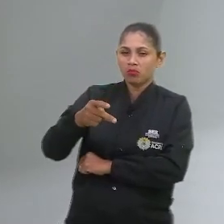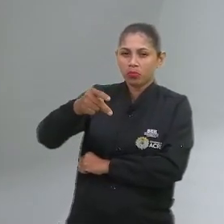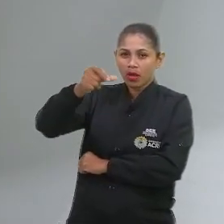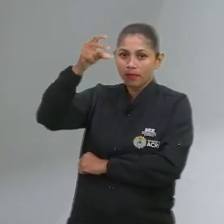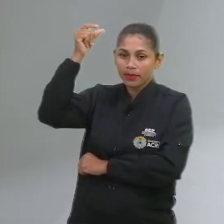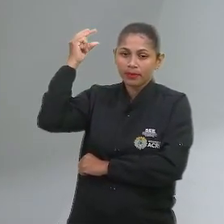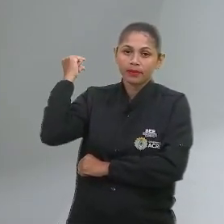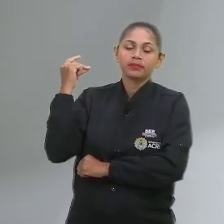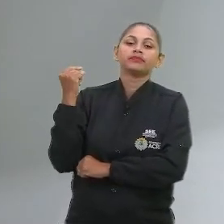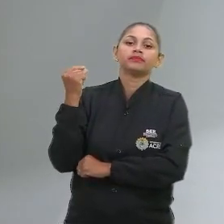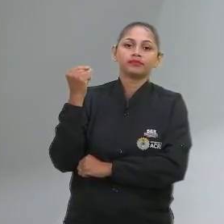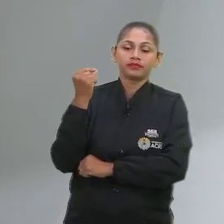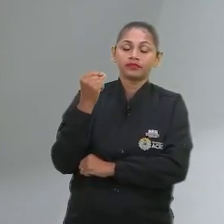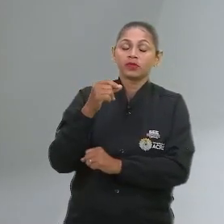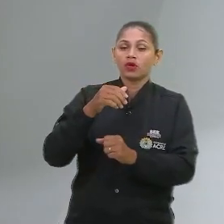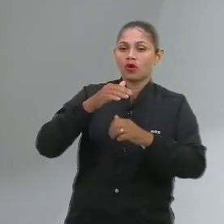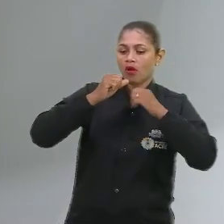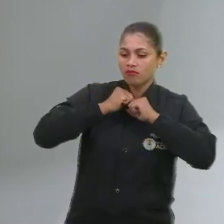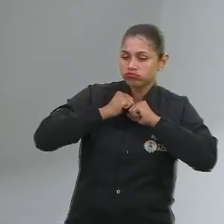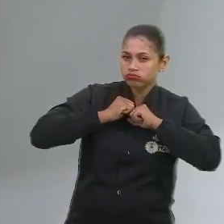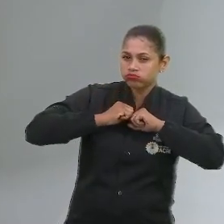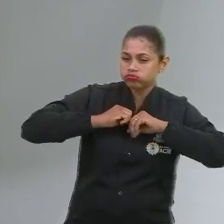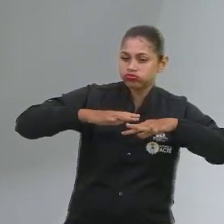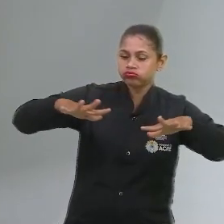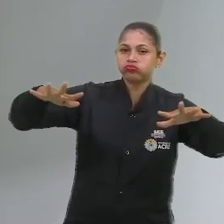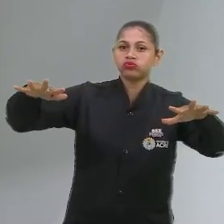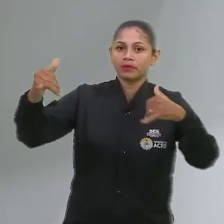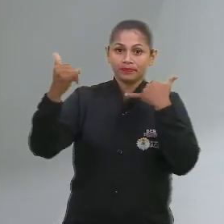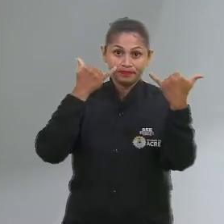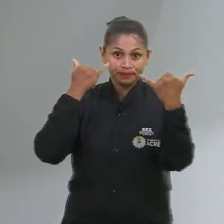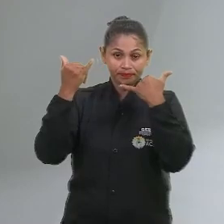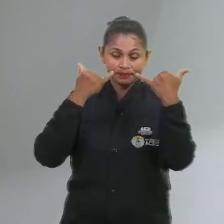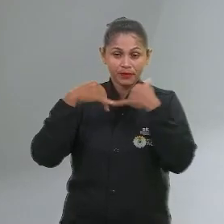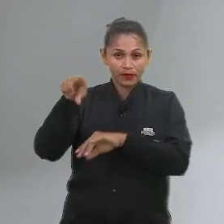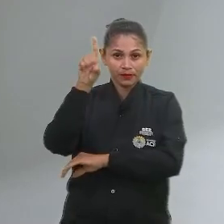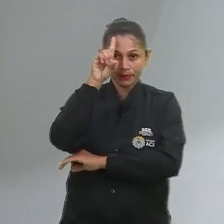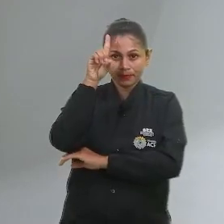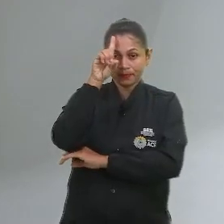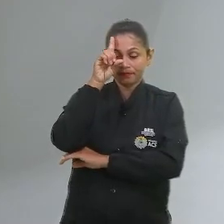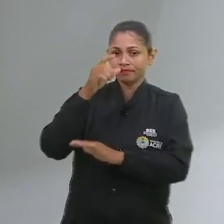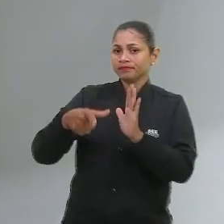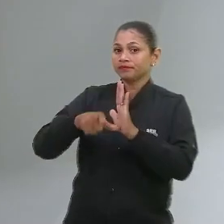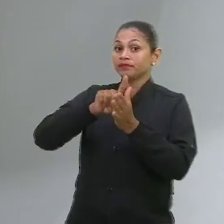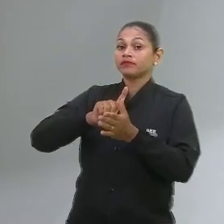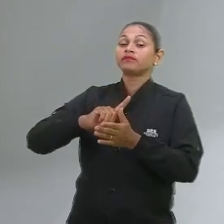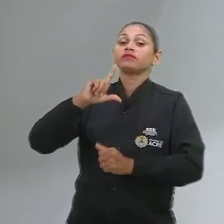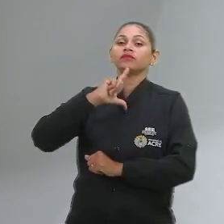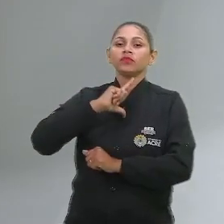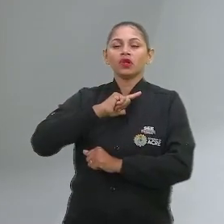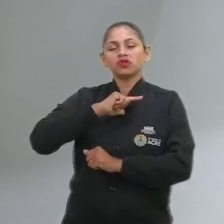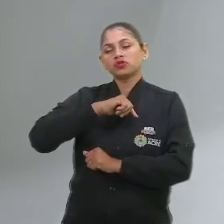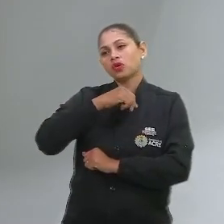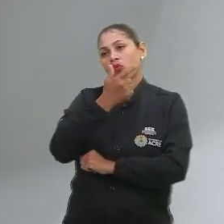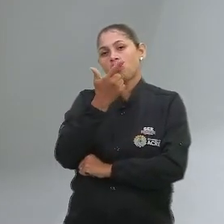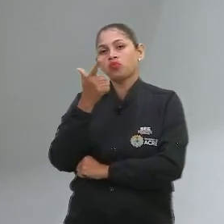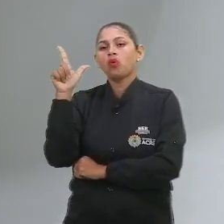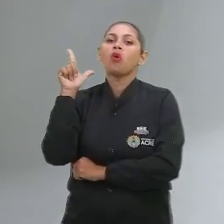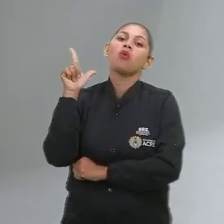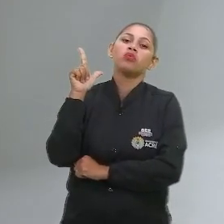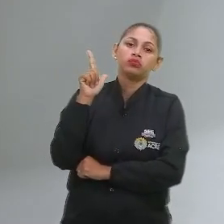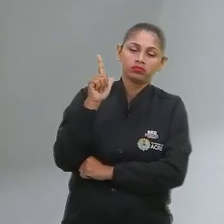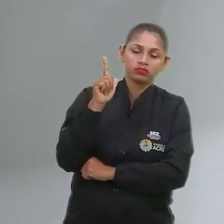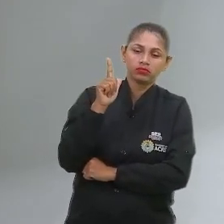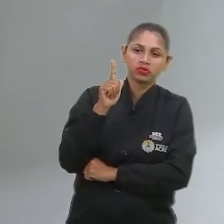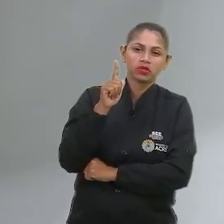temos. A forma de propagar notícias diariamente. Antes disso, nós tínhamos outros periódicos, que não